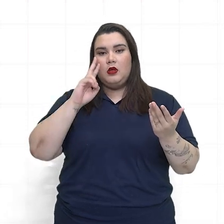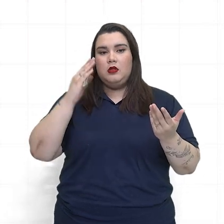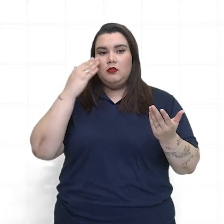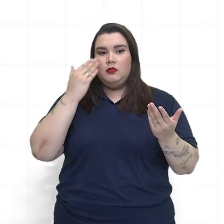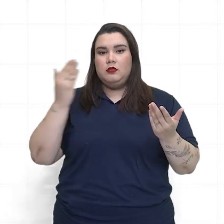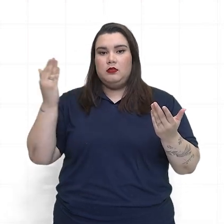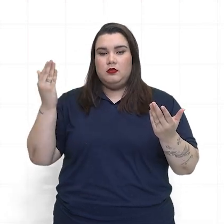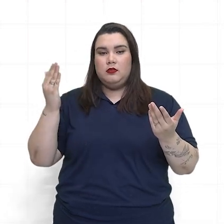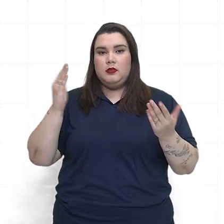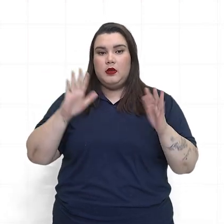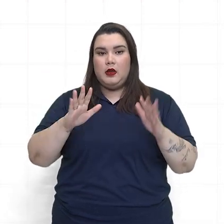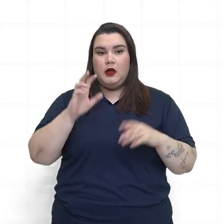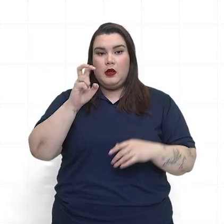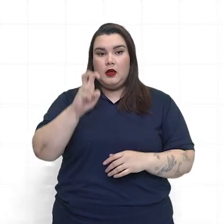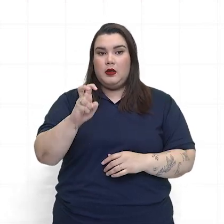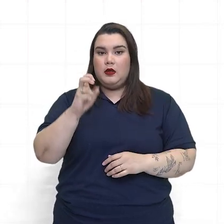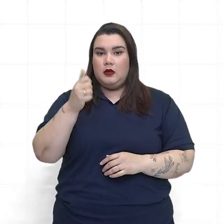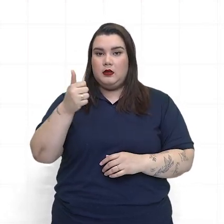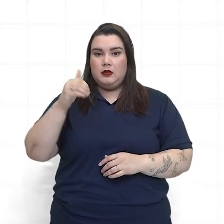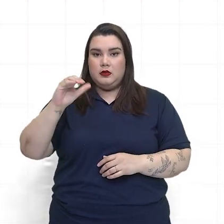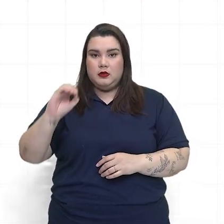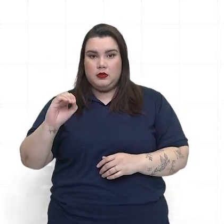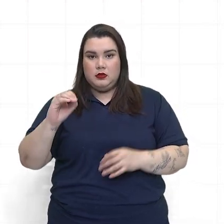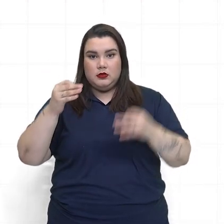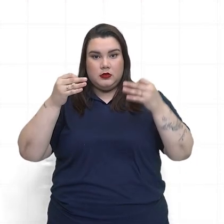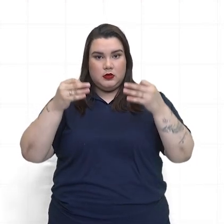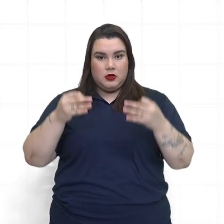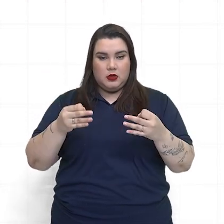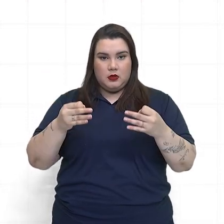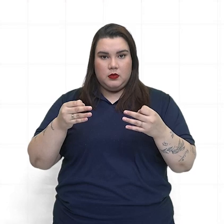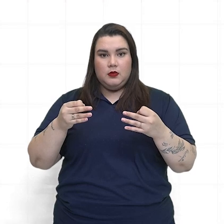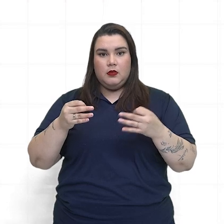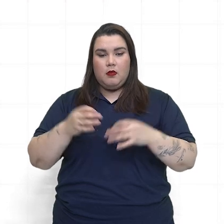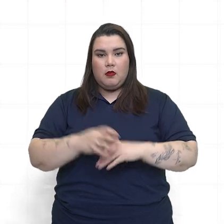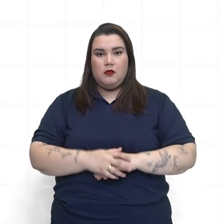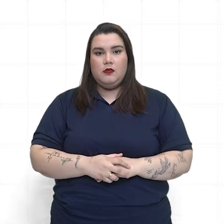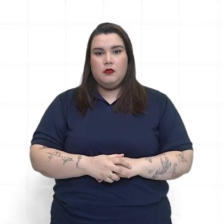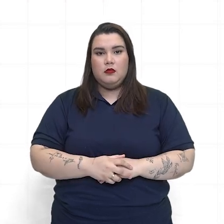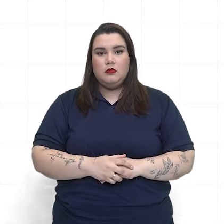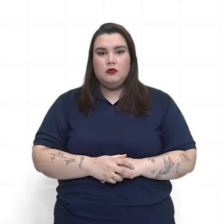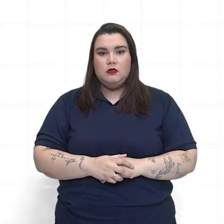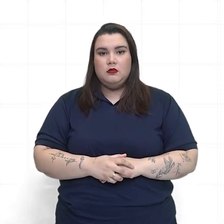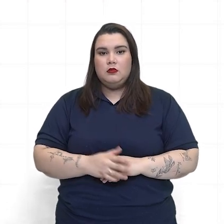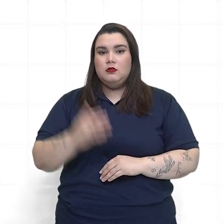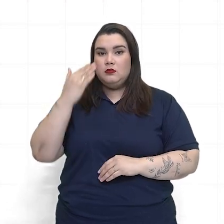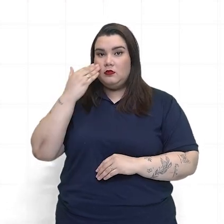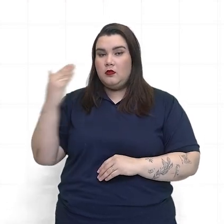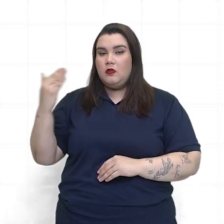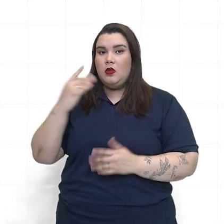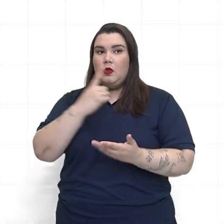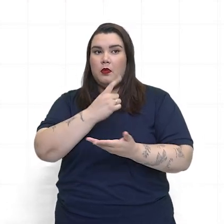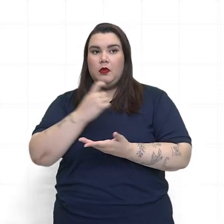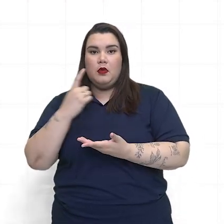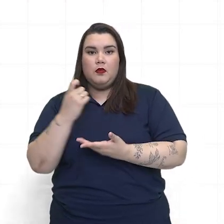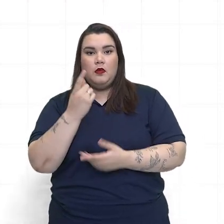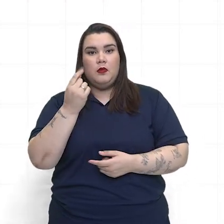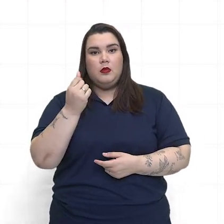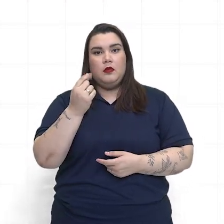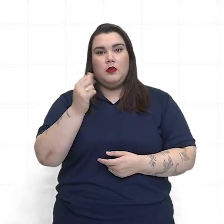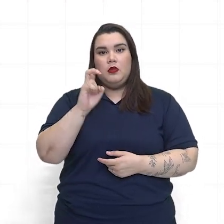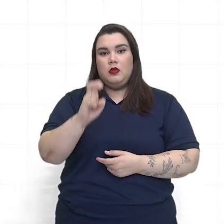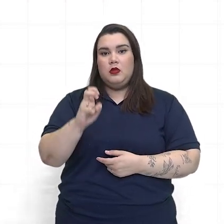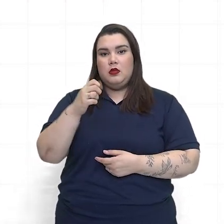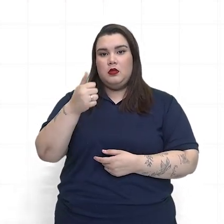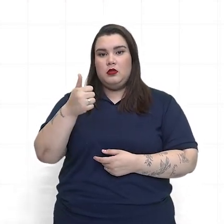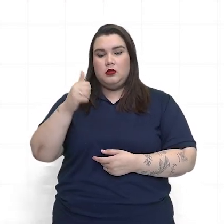está 510, vamos corrigir isso aqui. Este perfume, ele custa exatamente